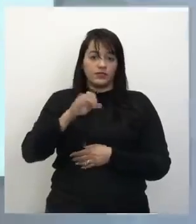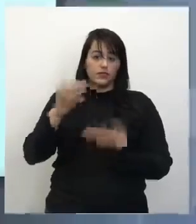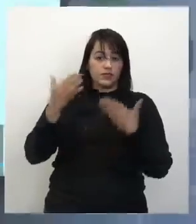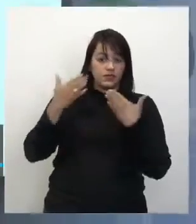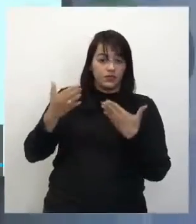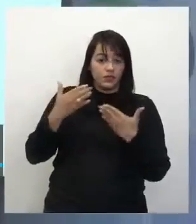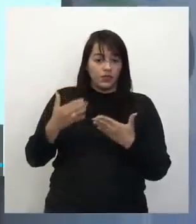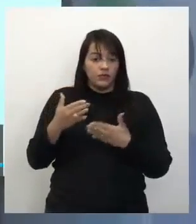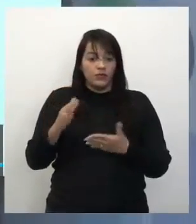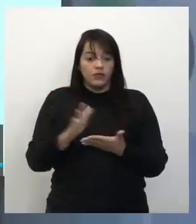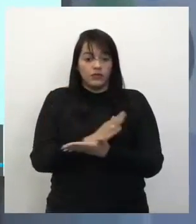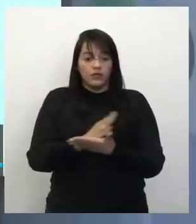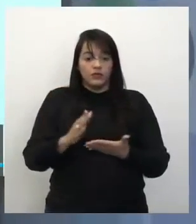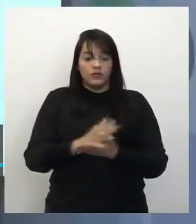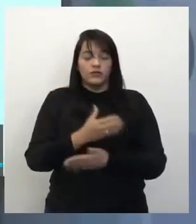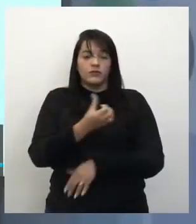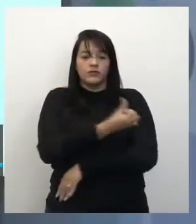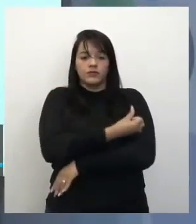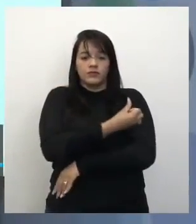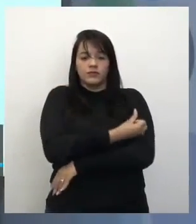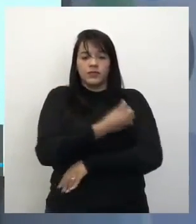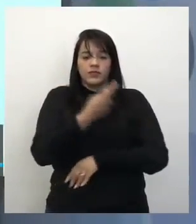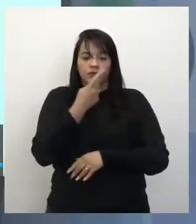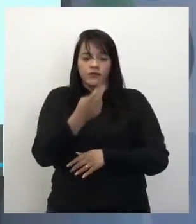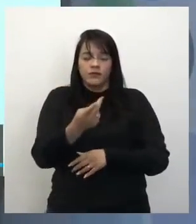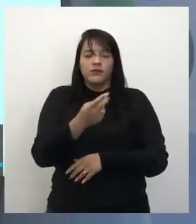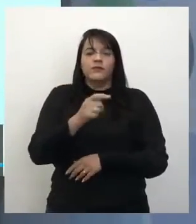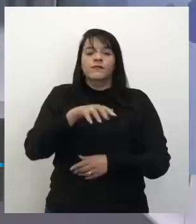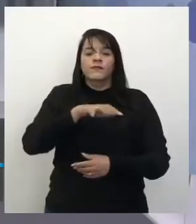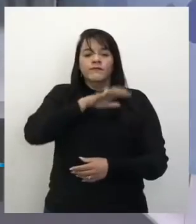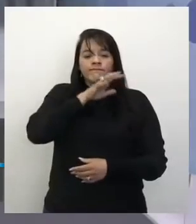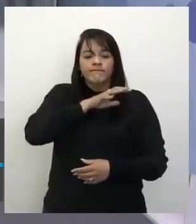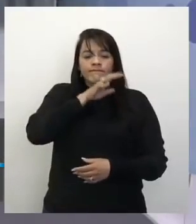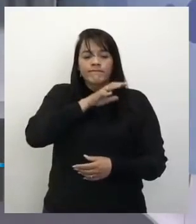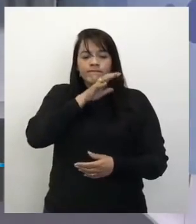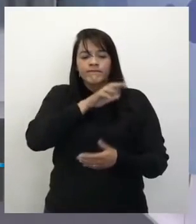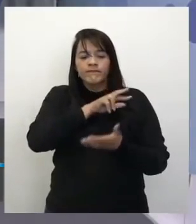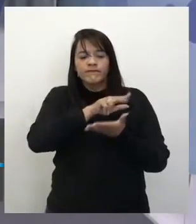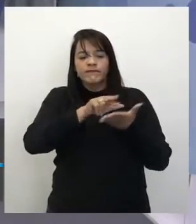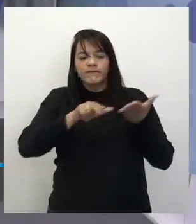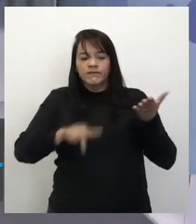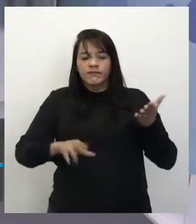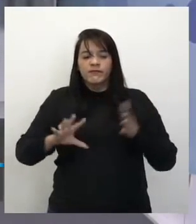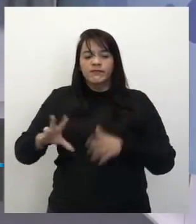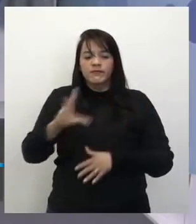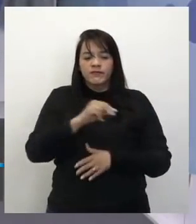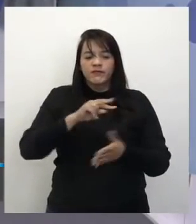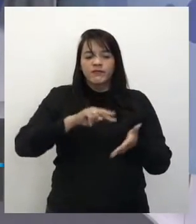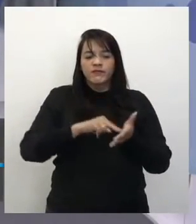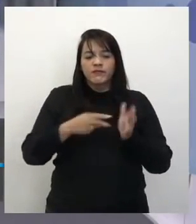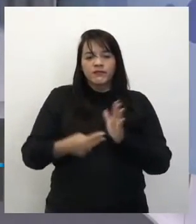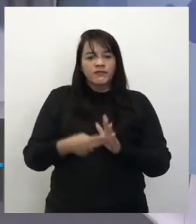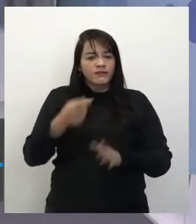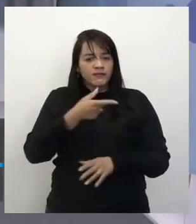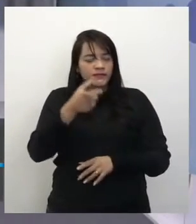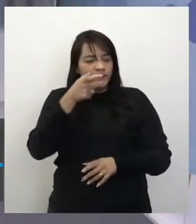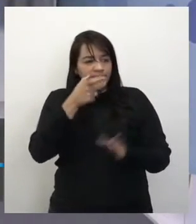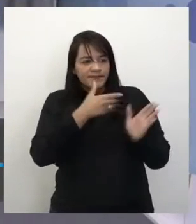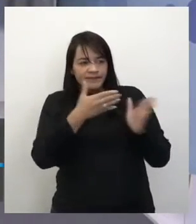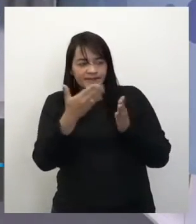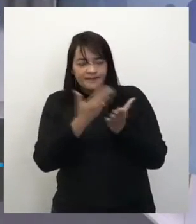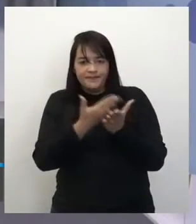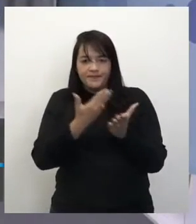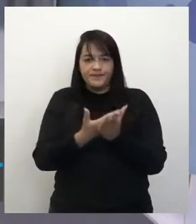aula do sexto ano hoje que a gente falou sobre animais. Né? Então, e a gente trabalhou bastante com esses aí, todas as traduções estão lá, ó. Assistam a aula para